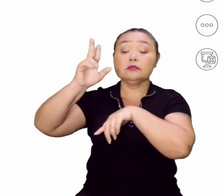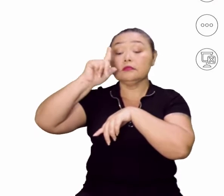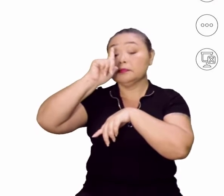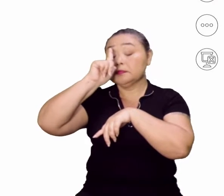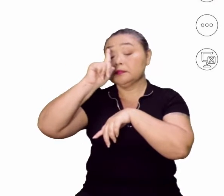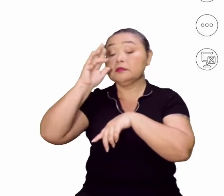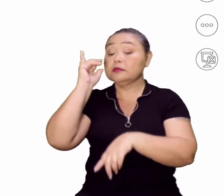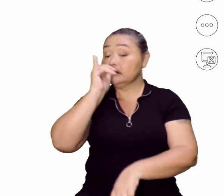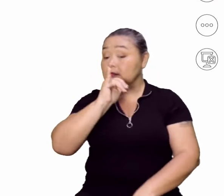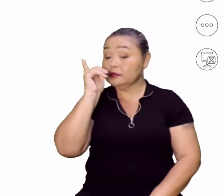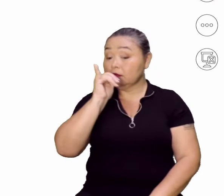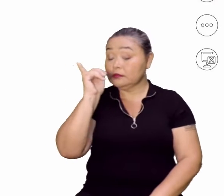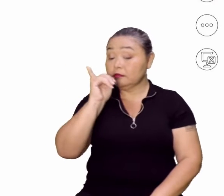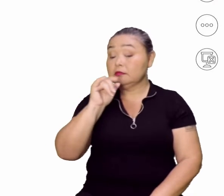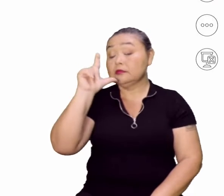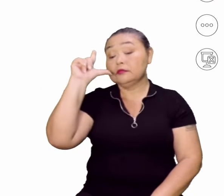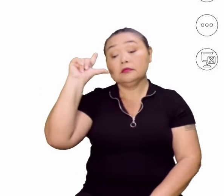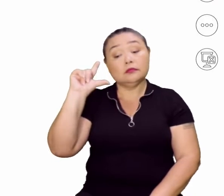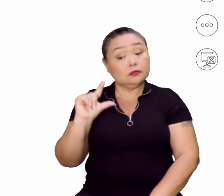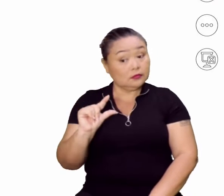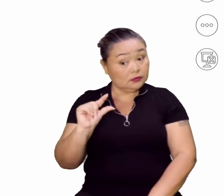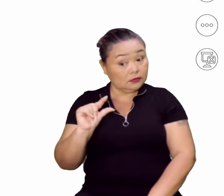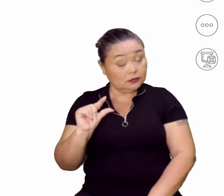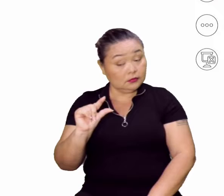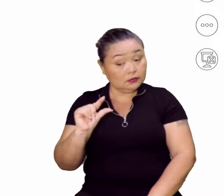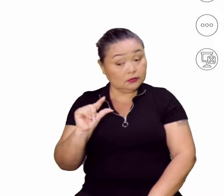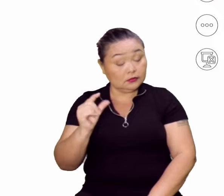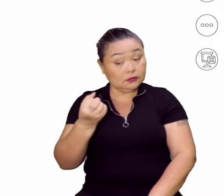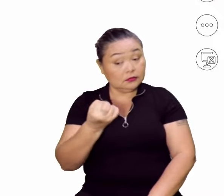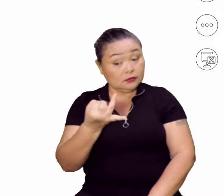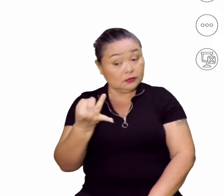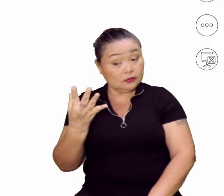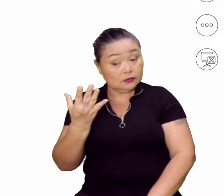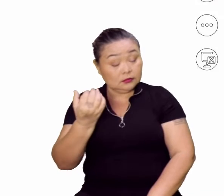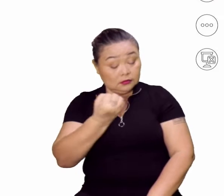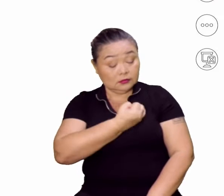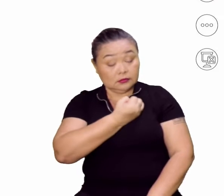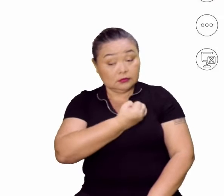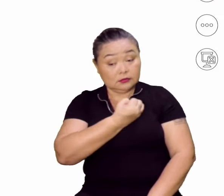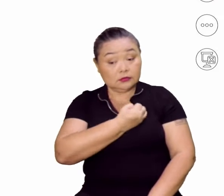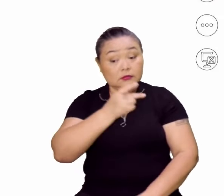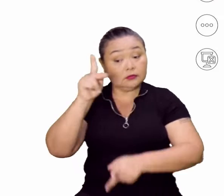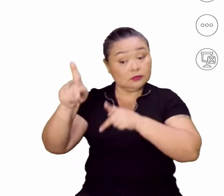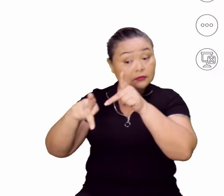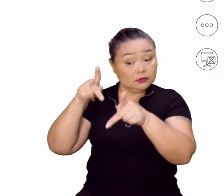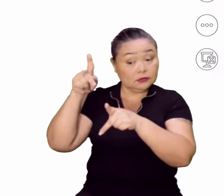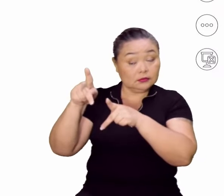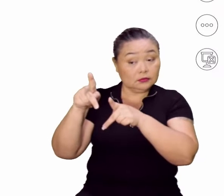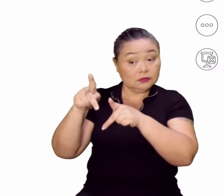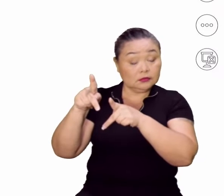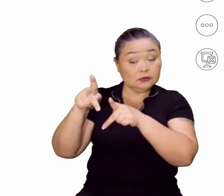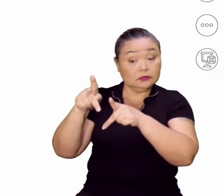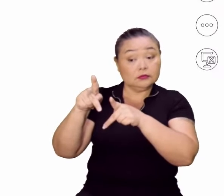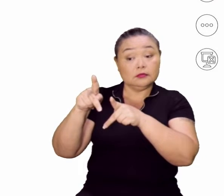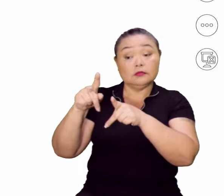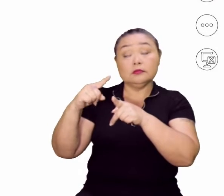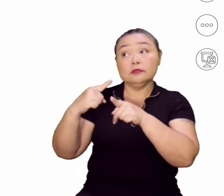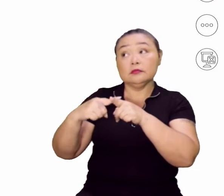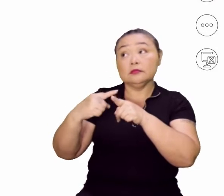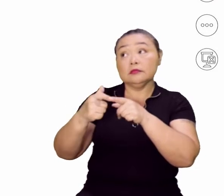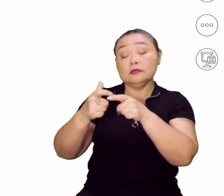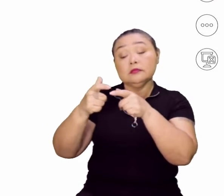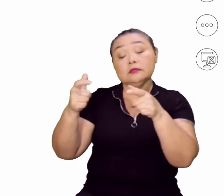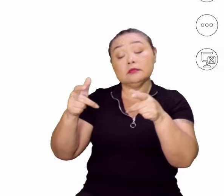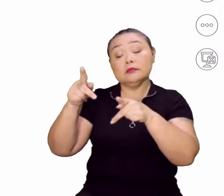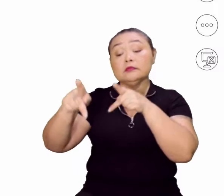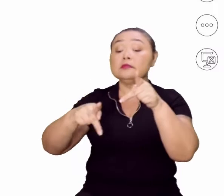a Itália. Por quê? Diminuiu, né, o número da população, vem diminuindo e